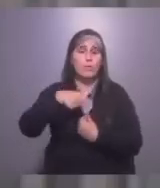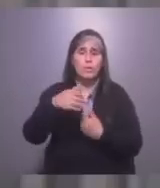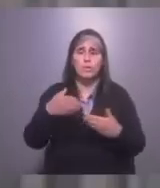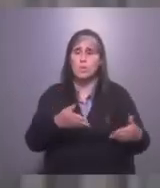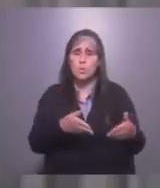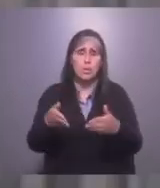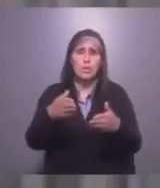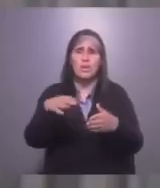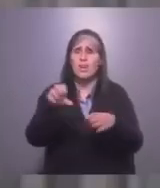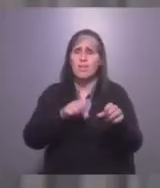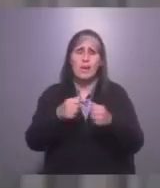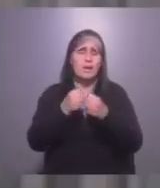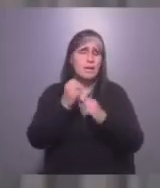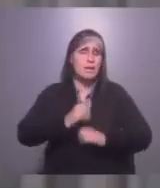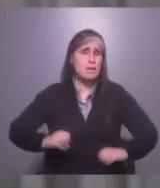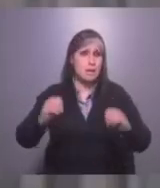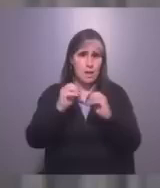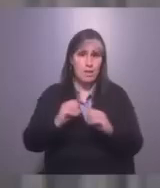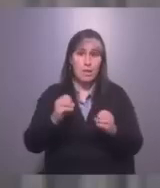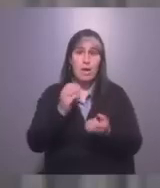caminho, a não ser o bastão.